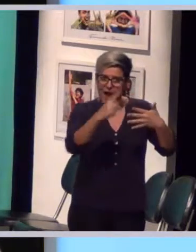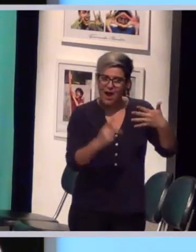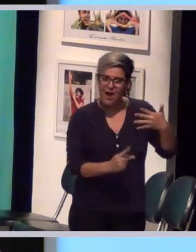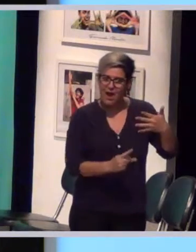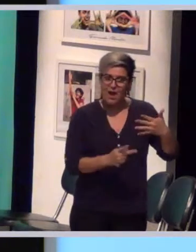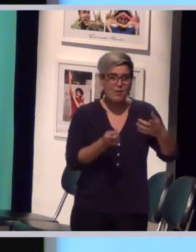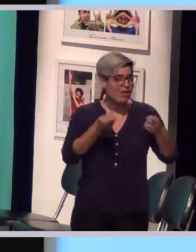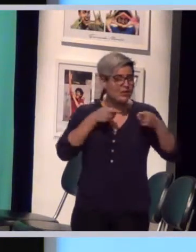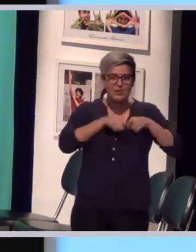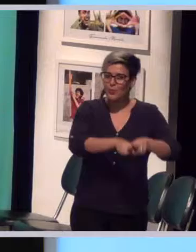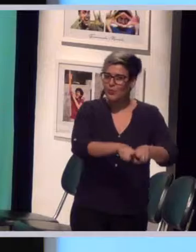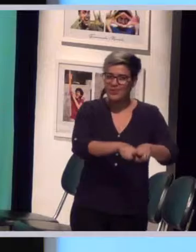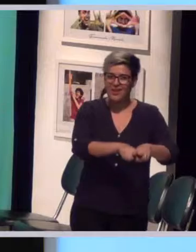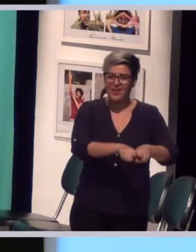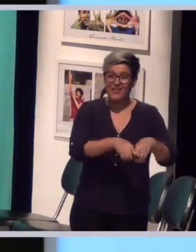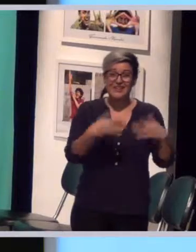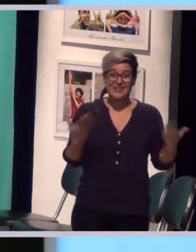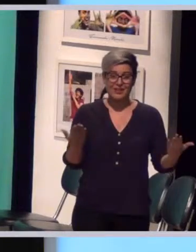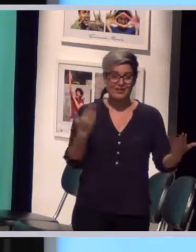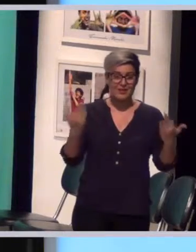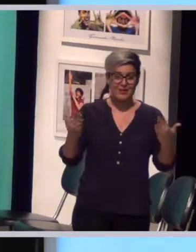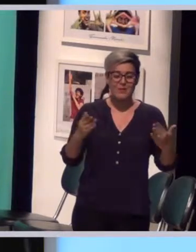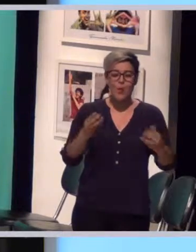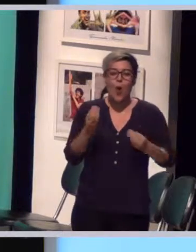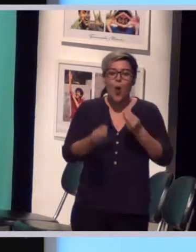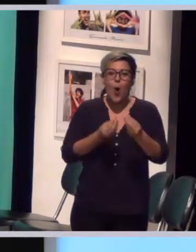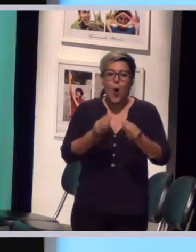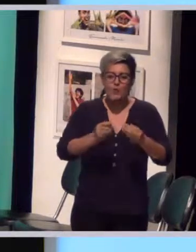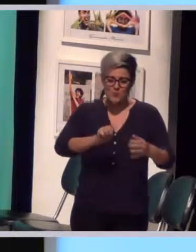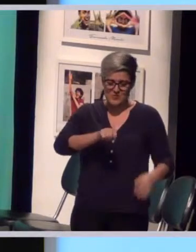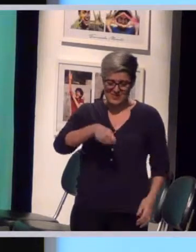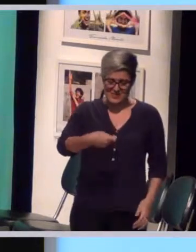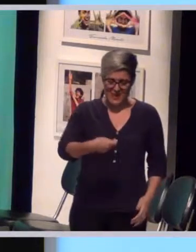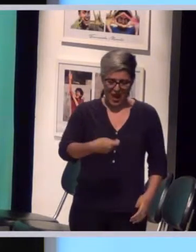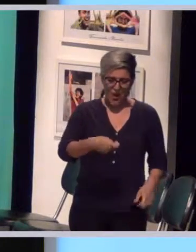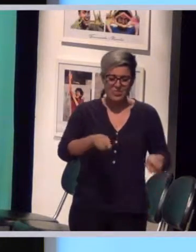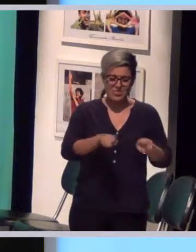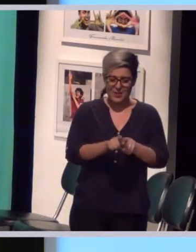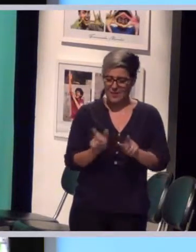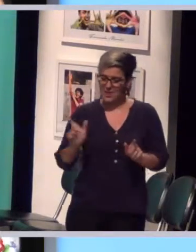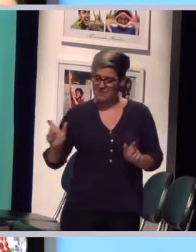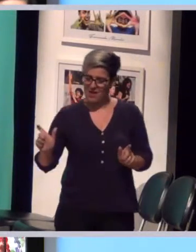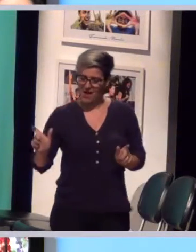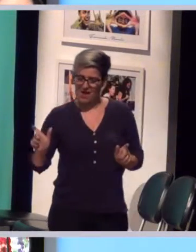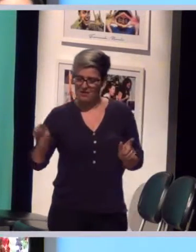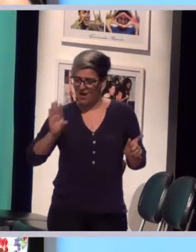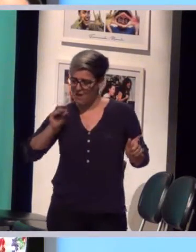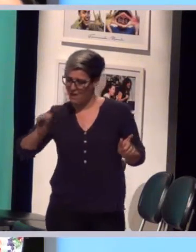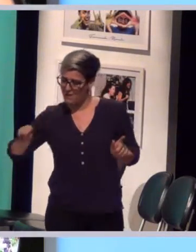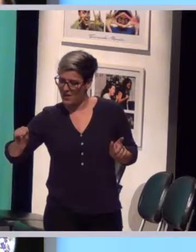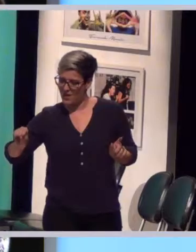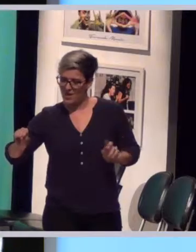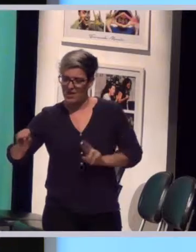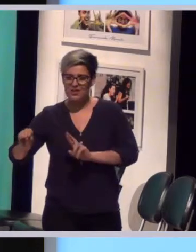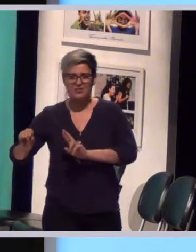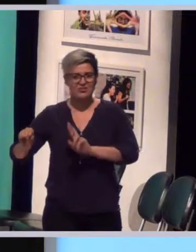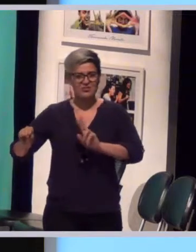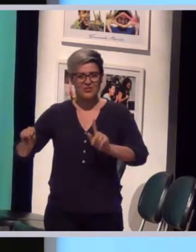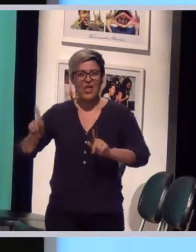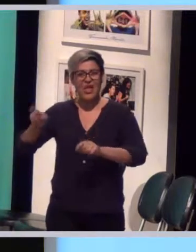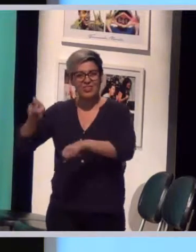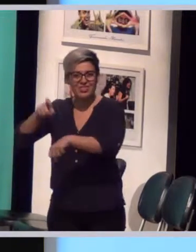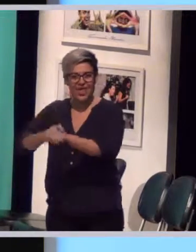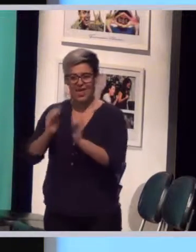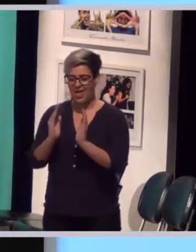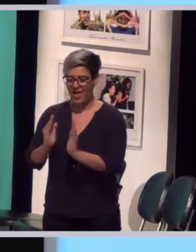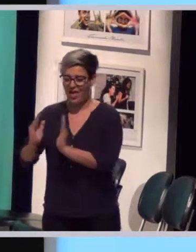ocorrem simultaneamente. Então, a própria formação do sinal e da palavra na língua oral tende a ser através do